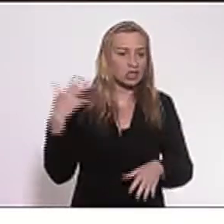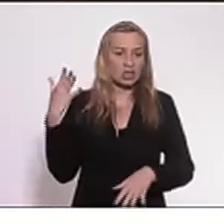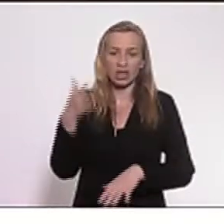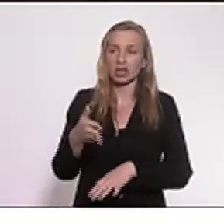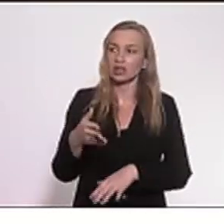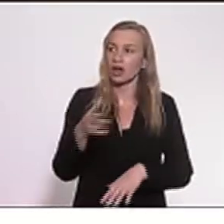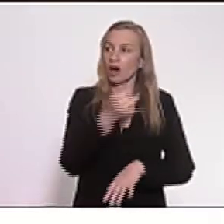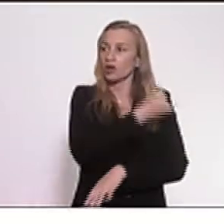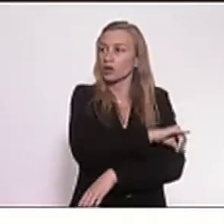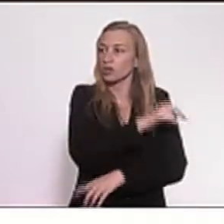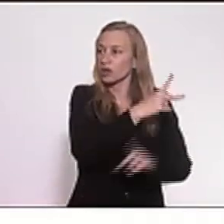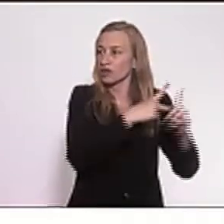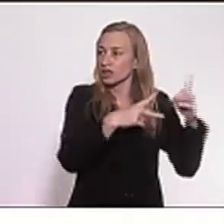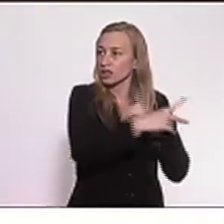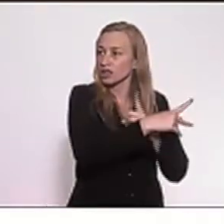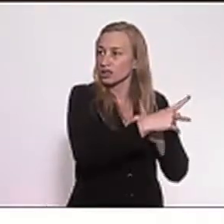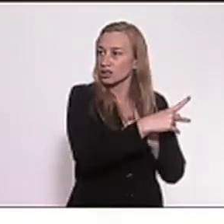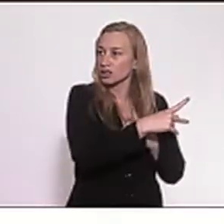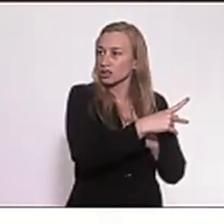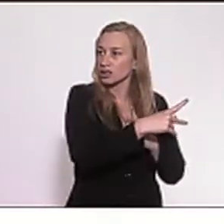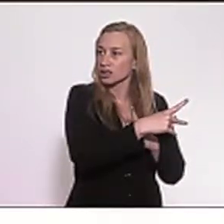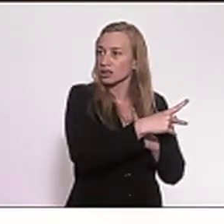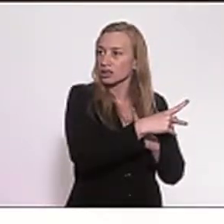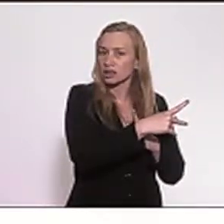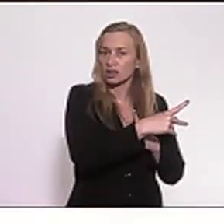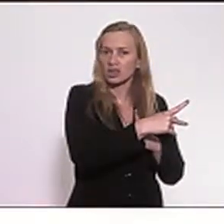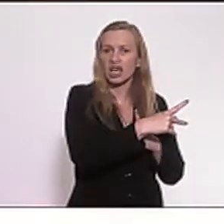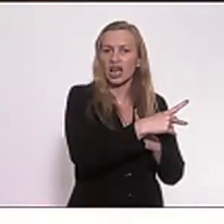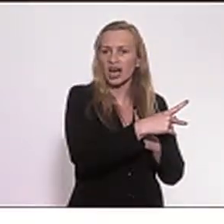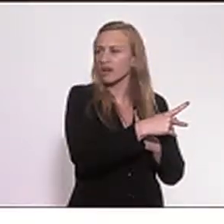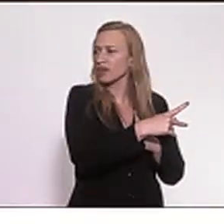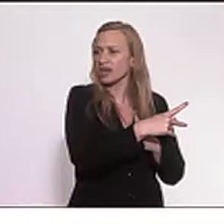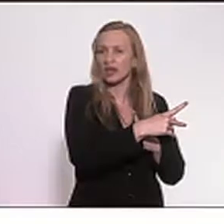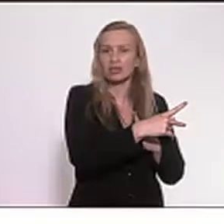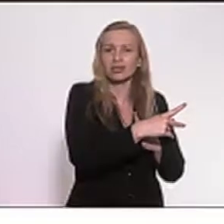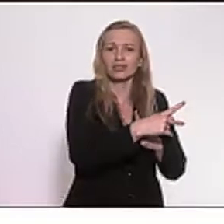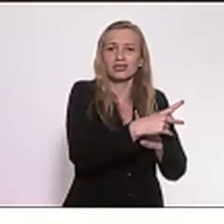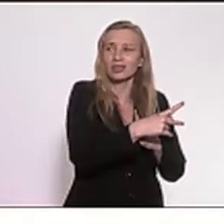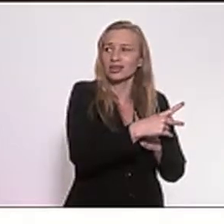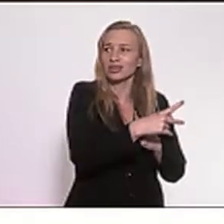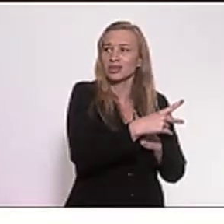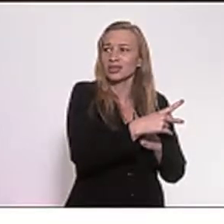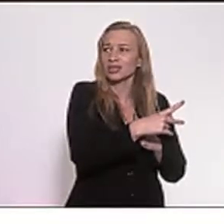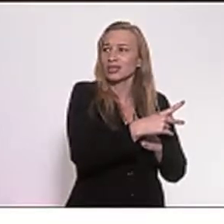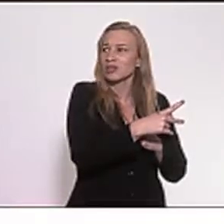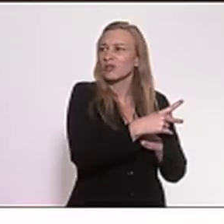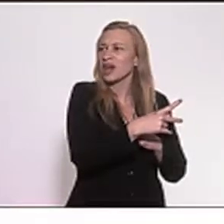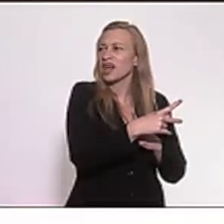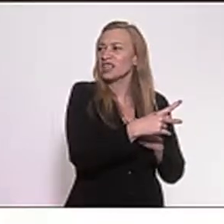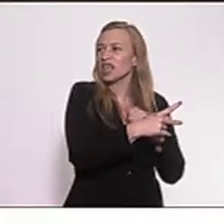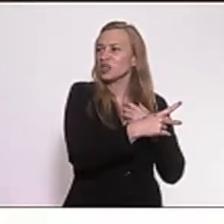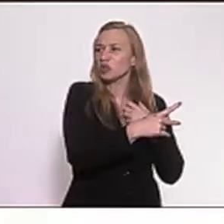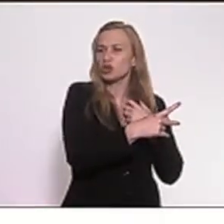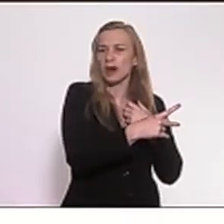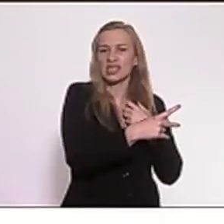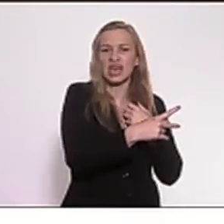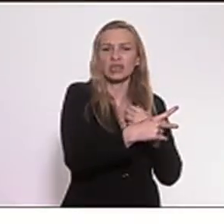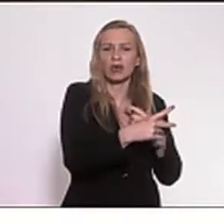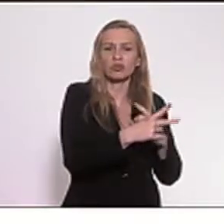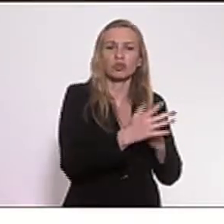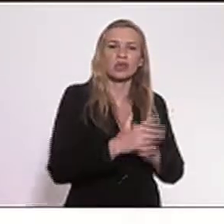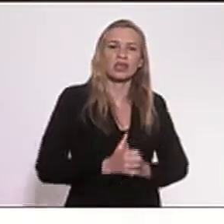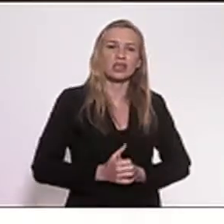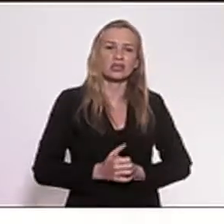exemplo, créditos parcelados do ICMS. O empresário não pagou o ICMS na data, vai ter